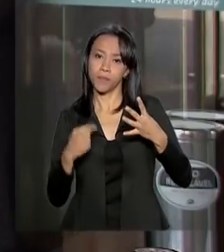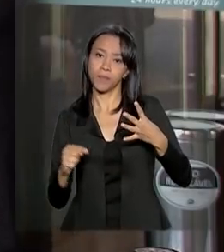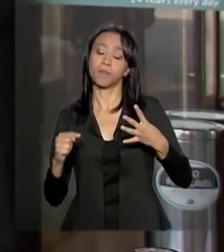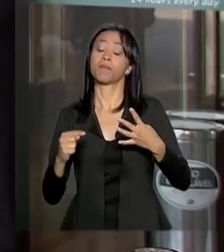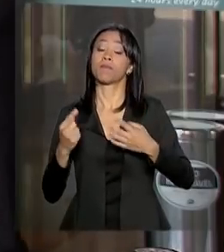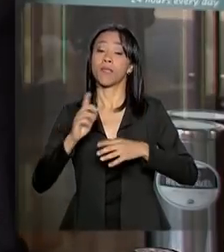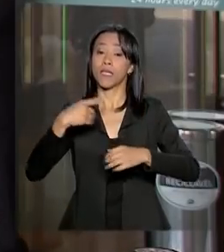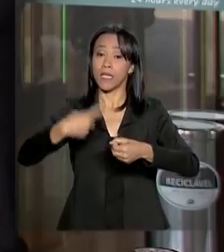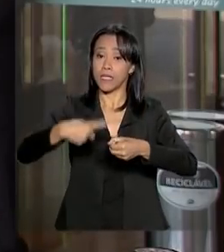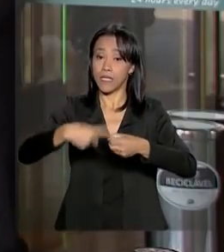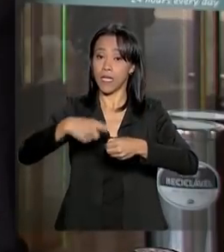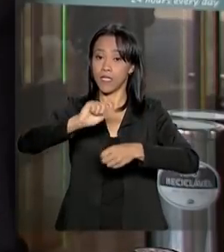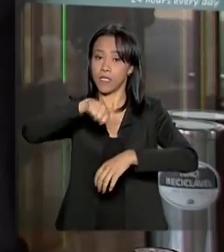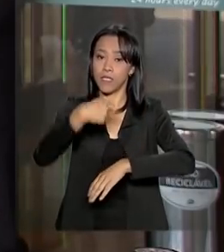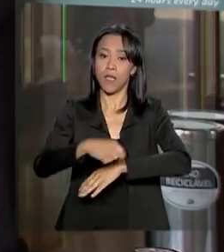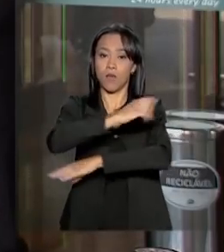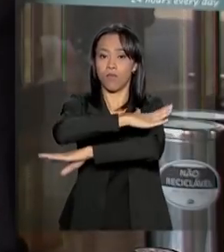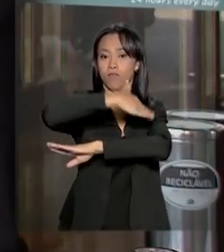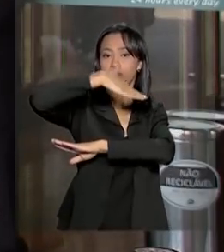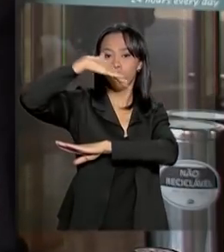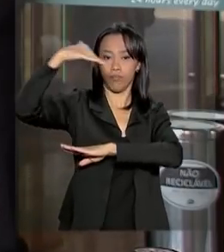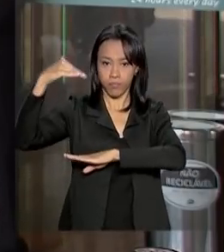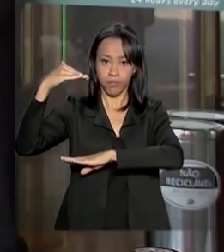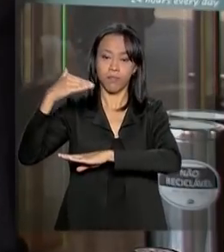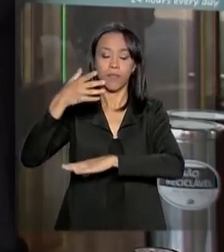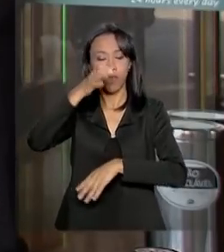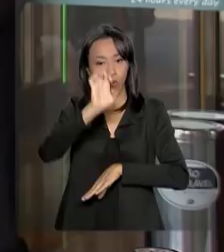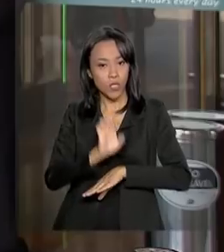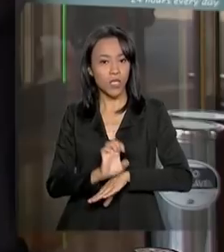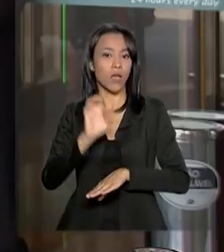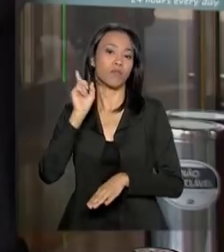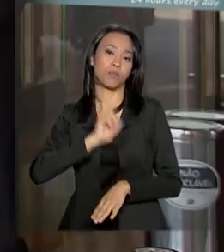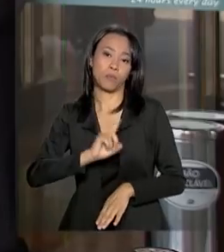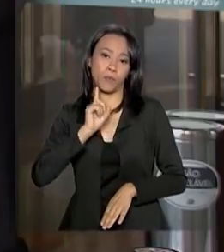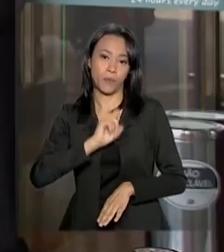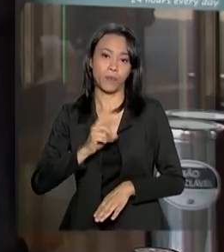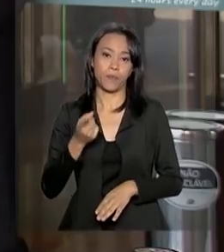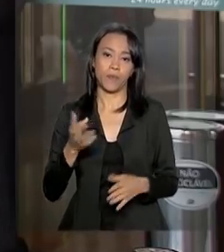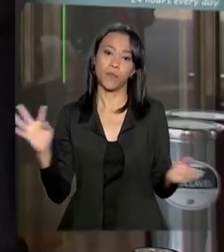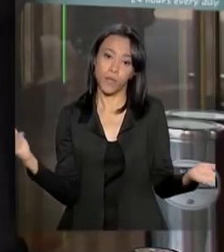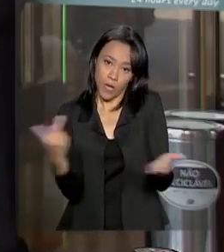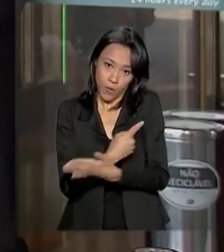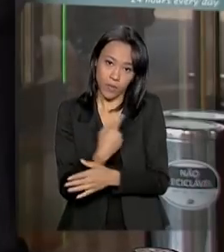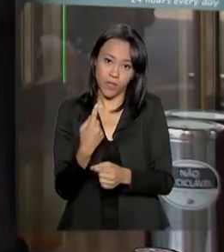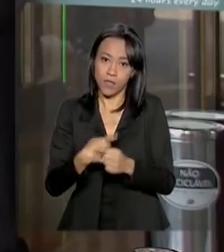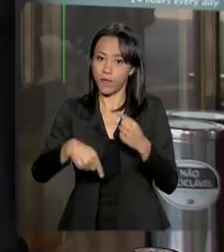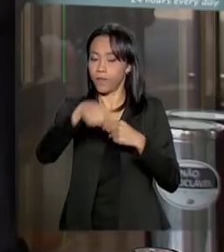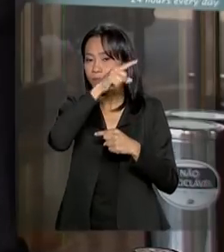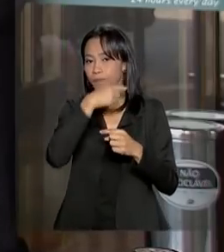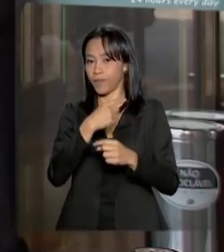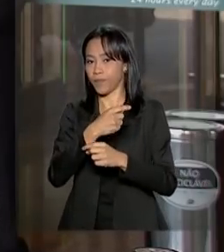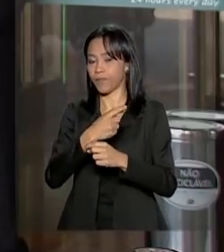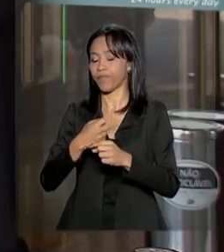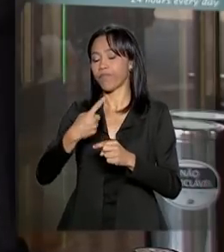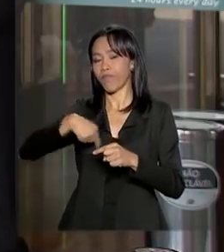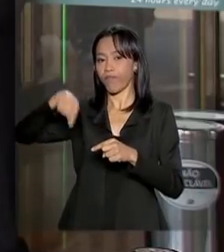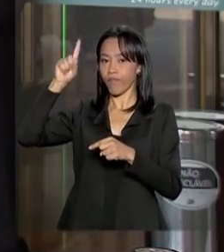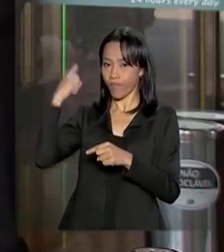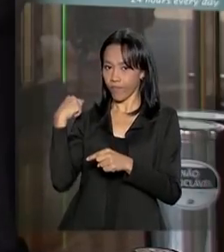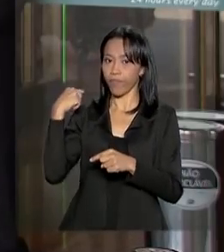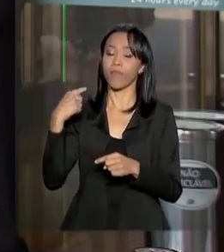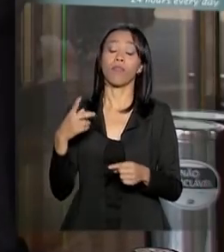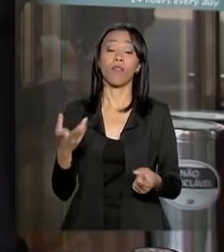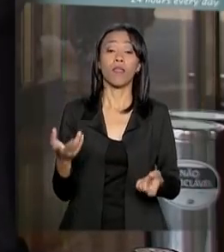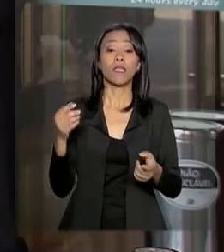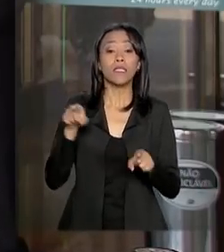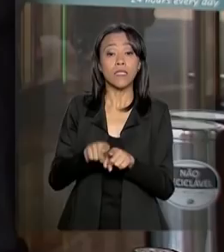Brumadinho, onde uma barragem da empresa Vale do Rio Doce se rompeu durante o último fim de semana. Bolsonaro participou